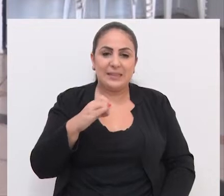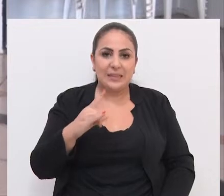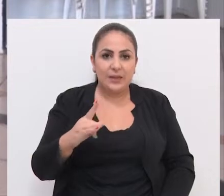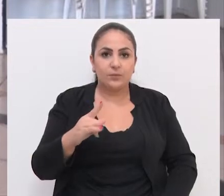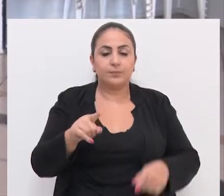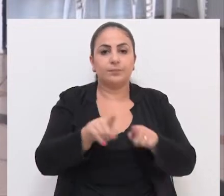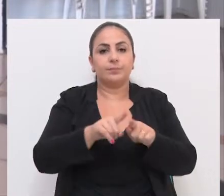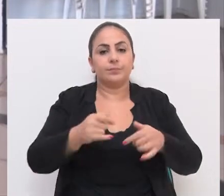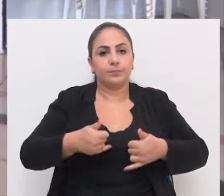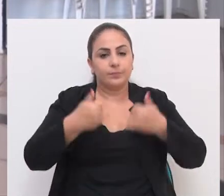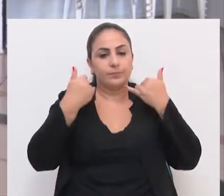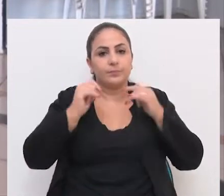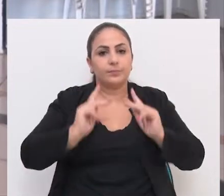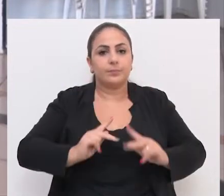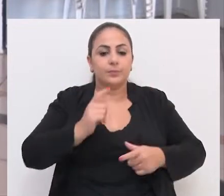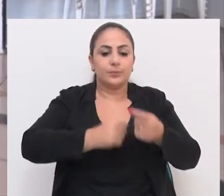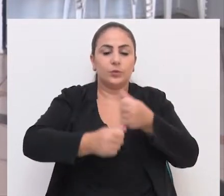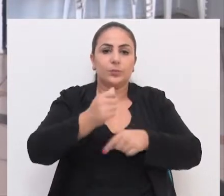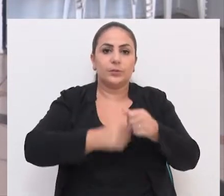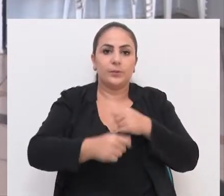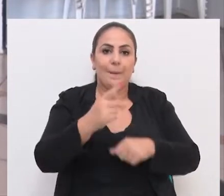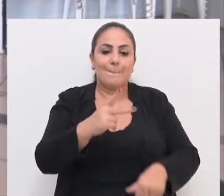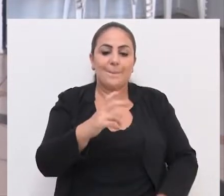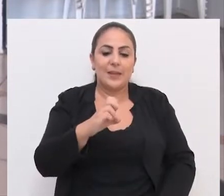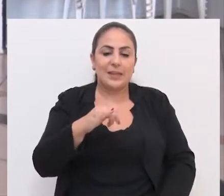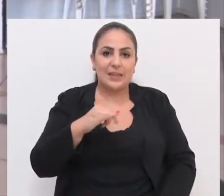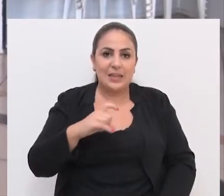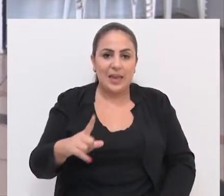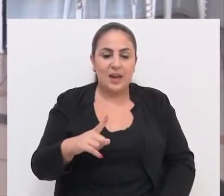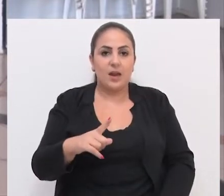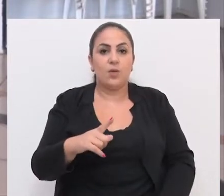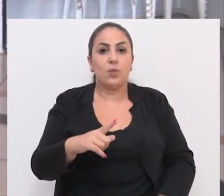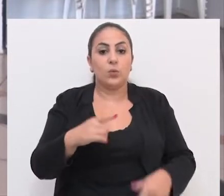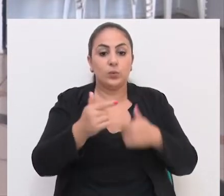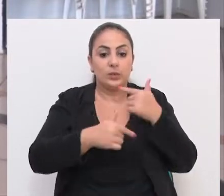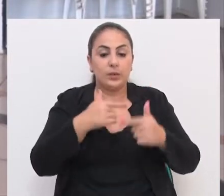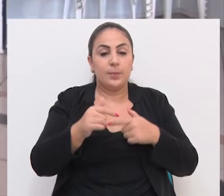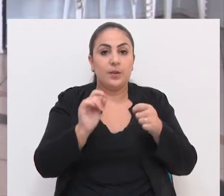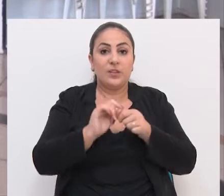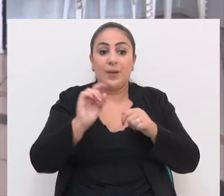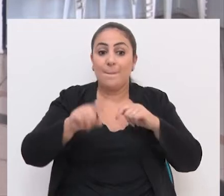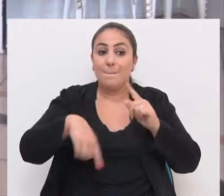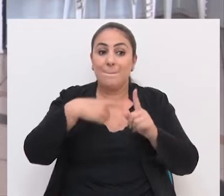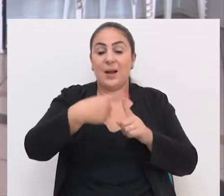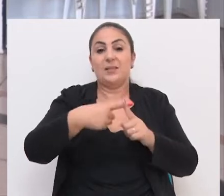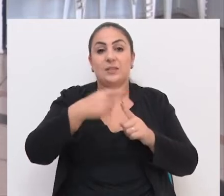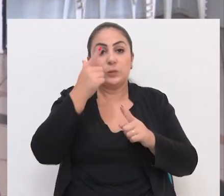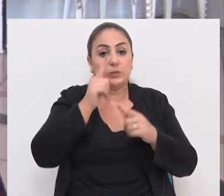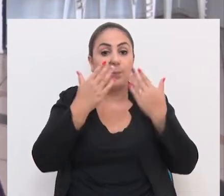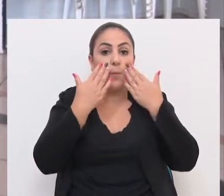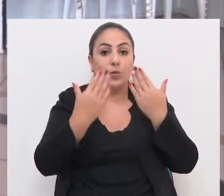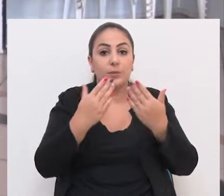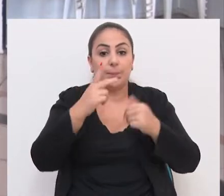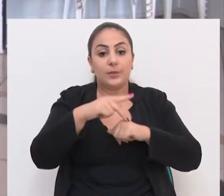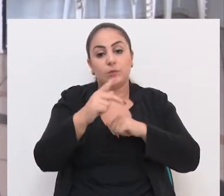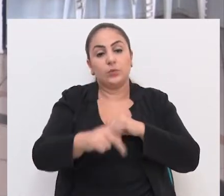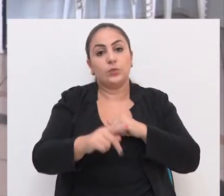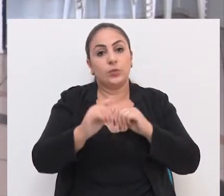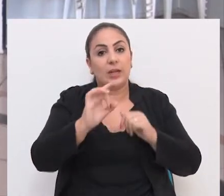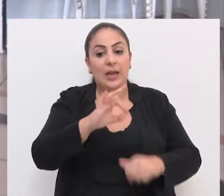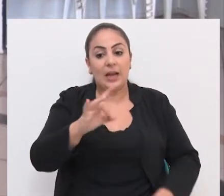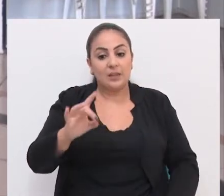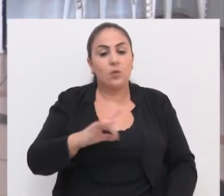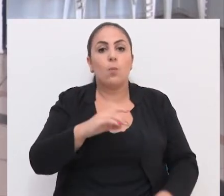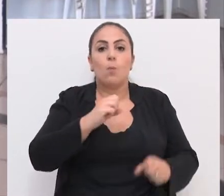das pessoas que administram a Peniel, orgulho do trabalho que é feito aqui e, mais do que ter orgulho, mostrar para